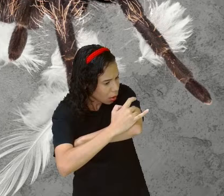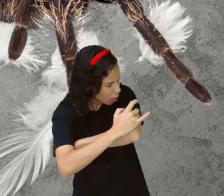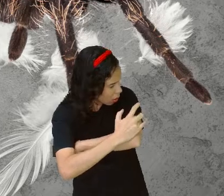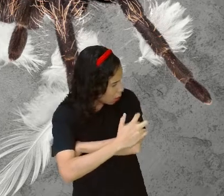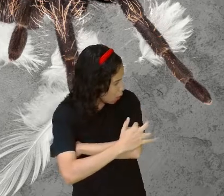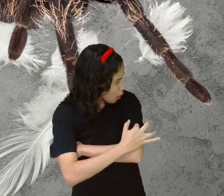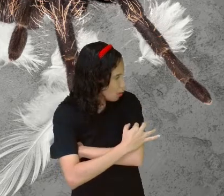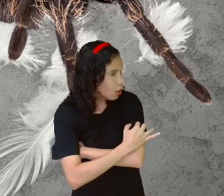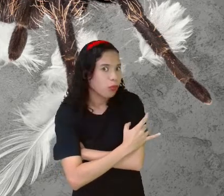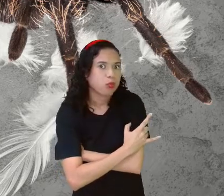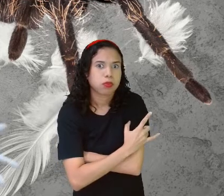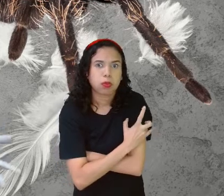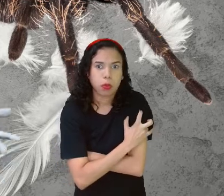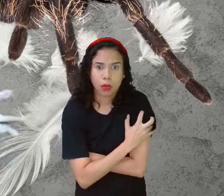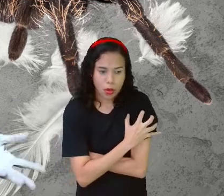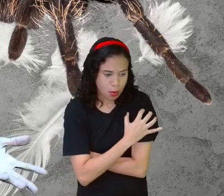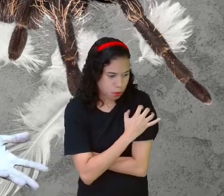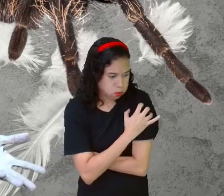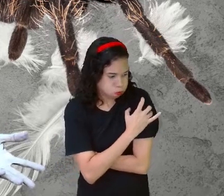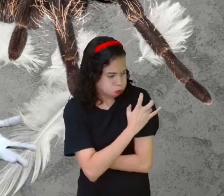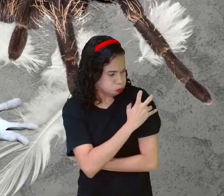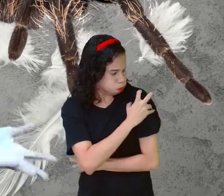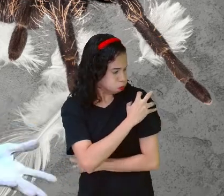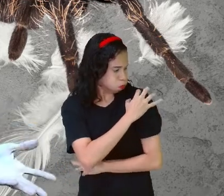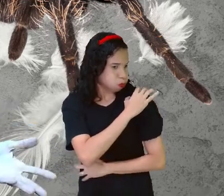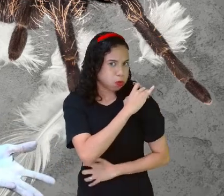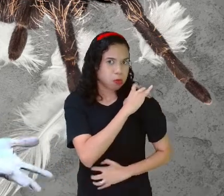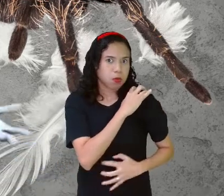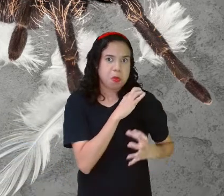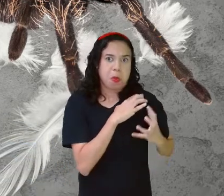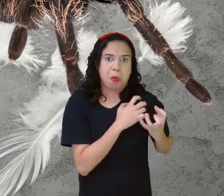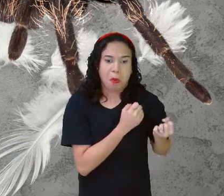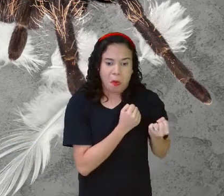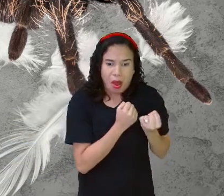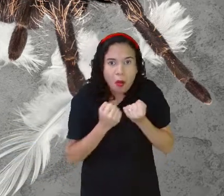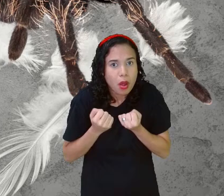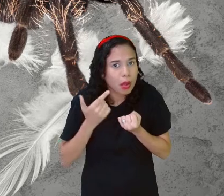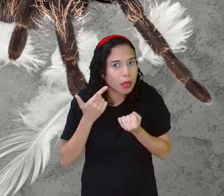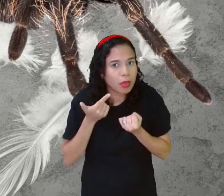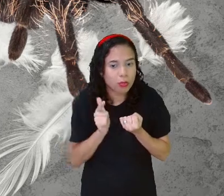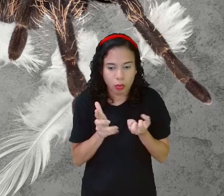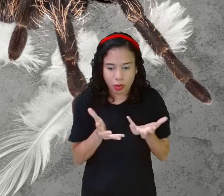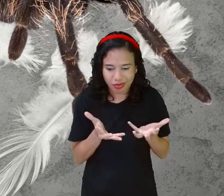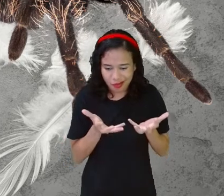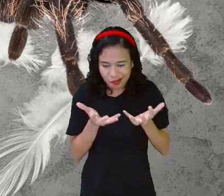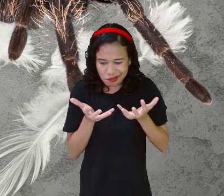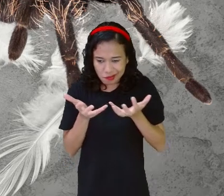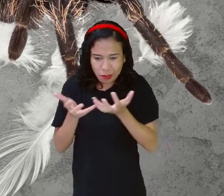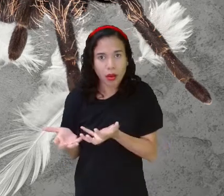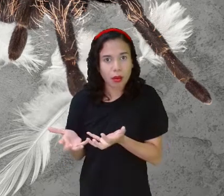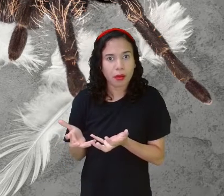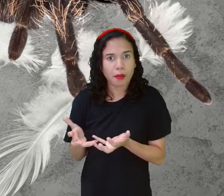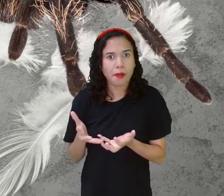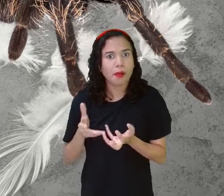peludas. Ele estava tão inchado e pesado, quase não conseguia mover sua